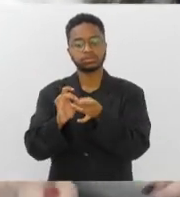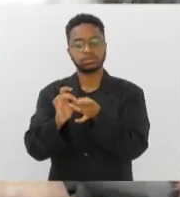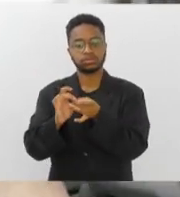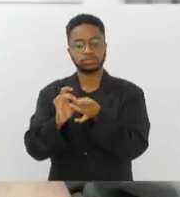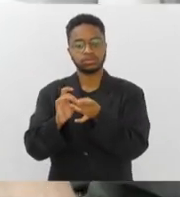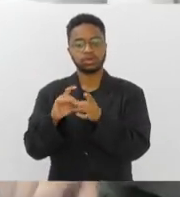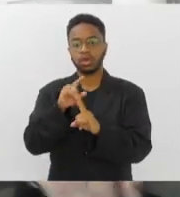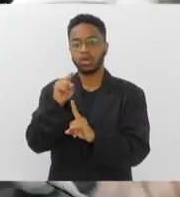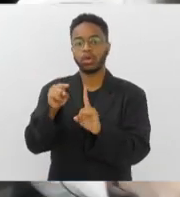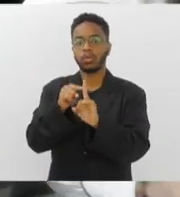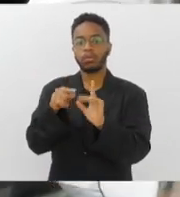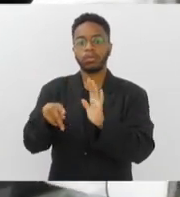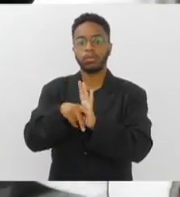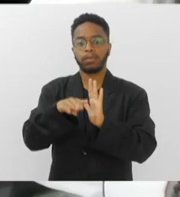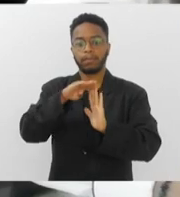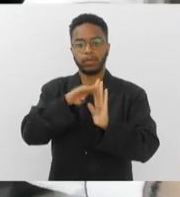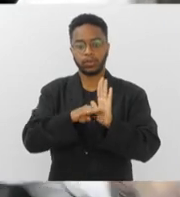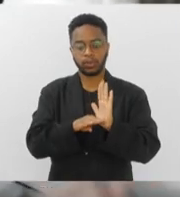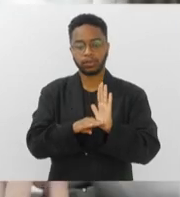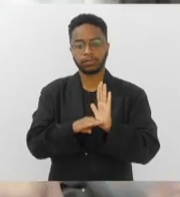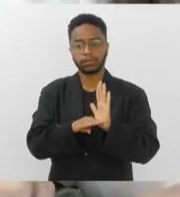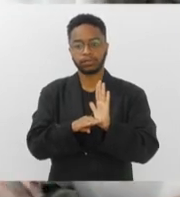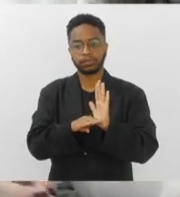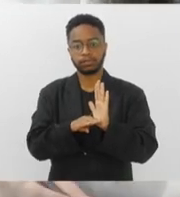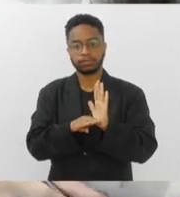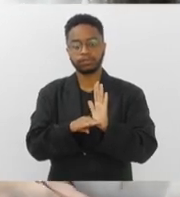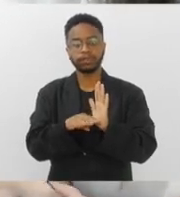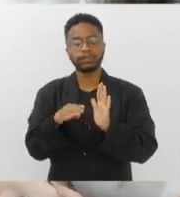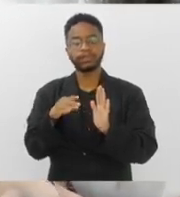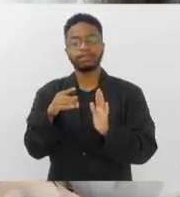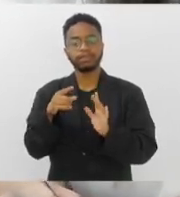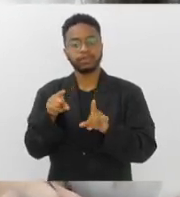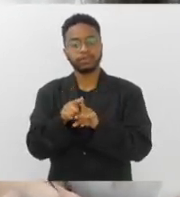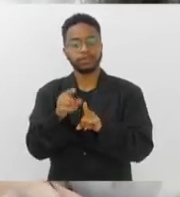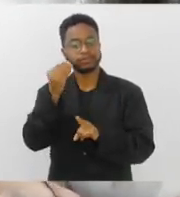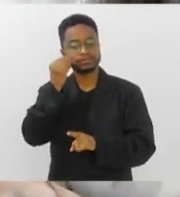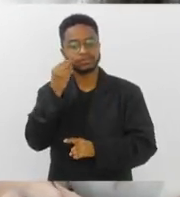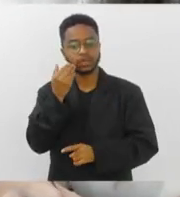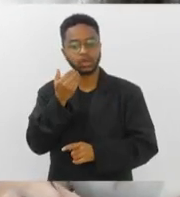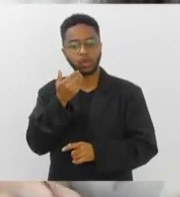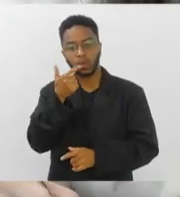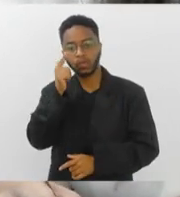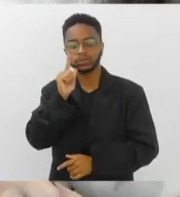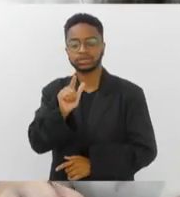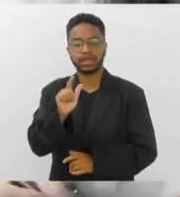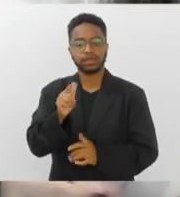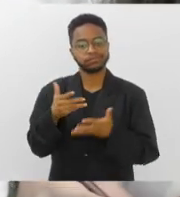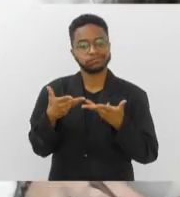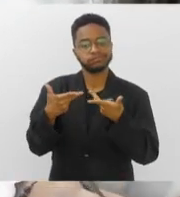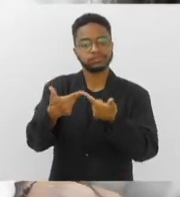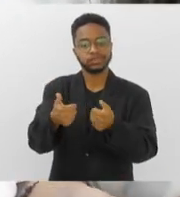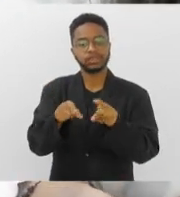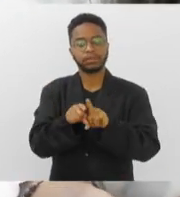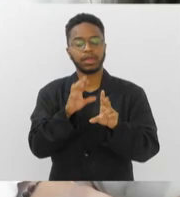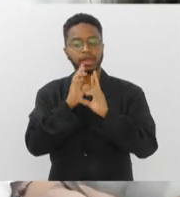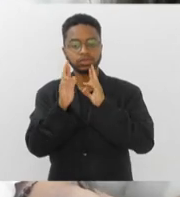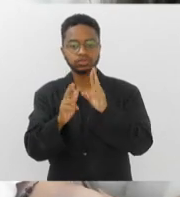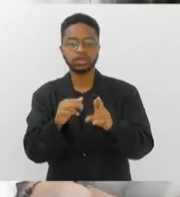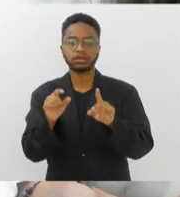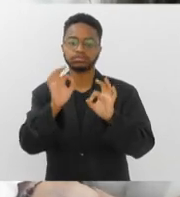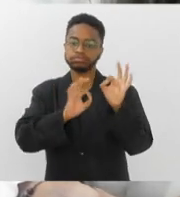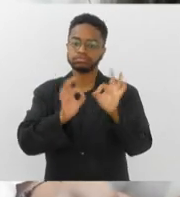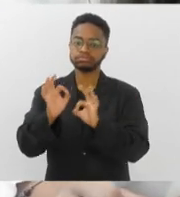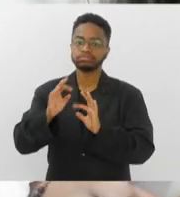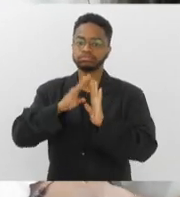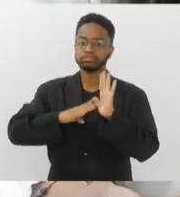os objetivos do programa, visando a eficiência dos resultados no que tange ao planejamento, organização e elaboração do seu